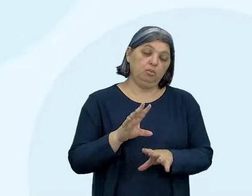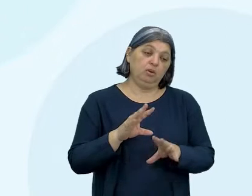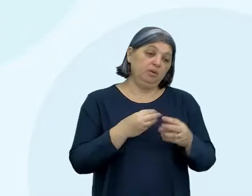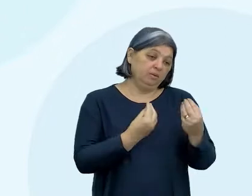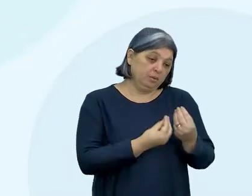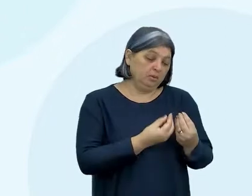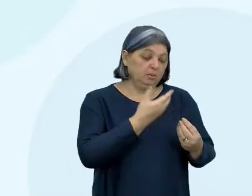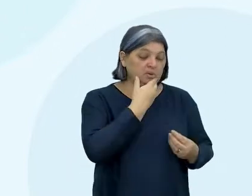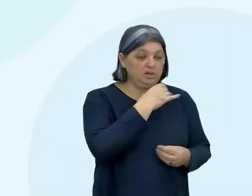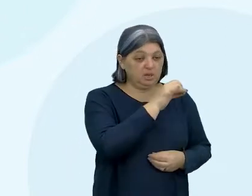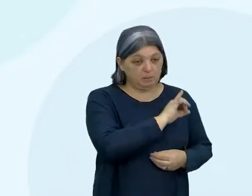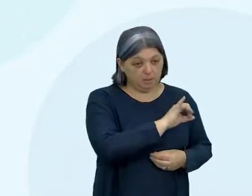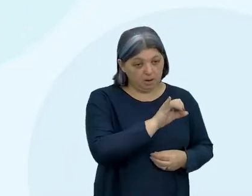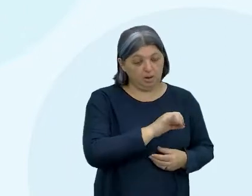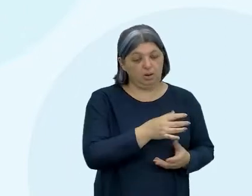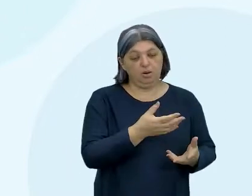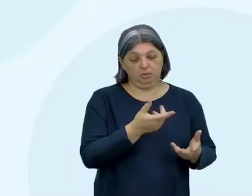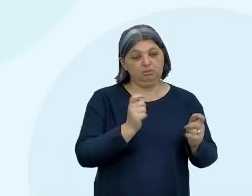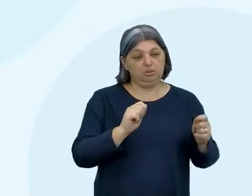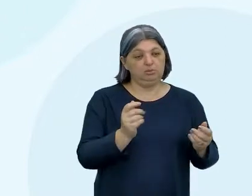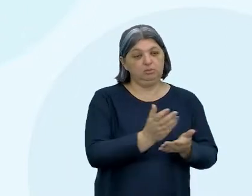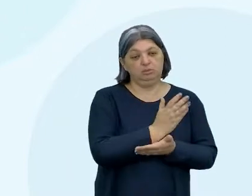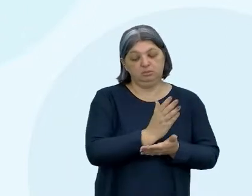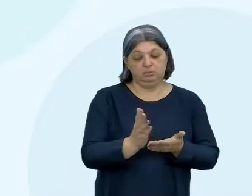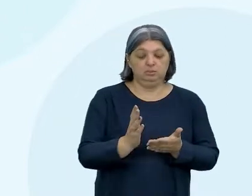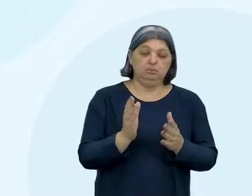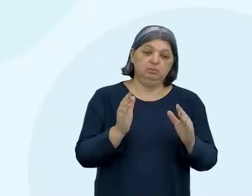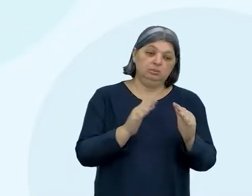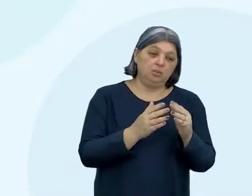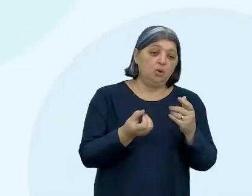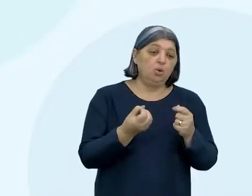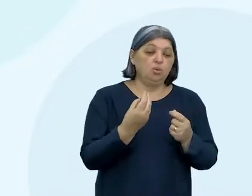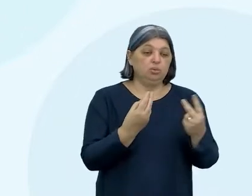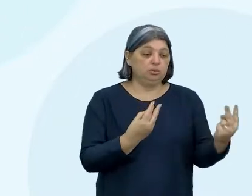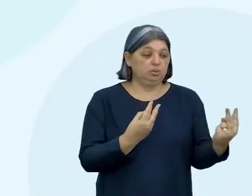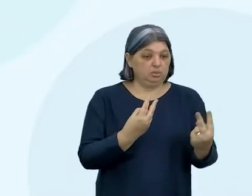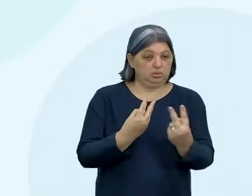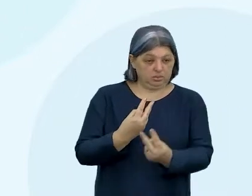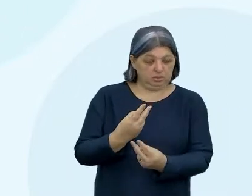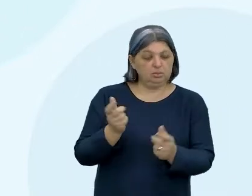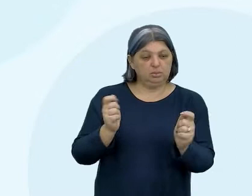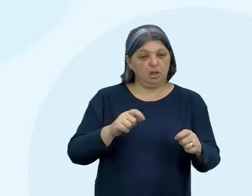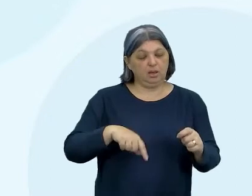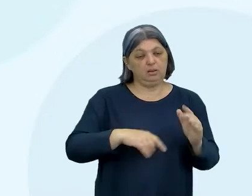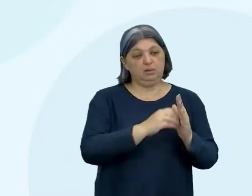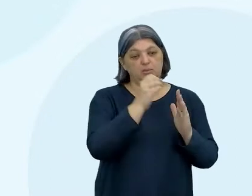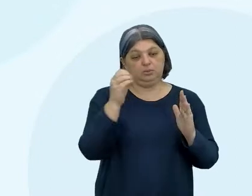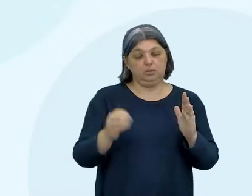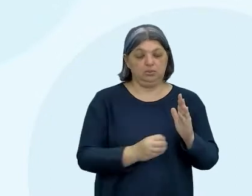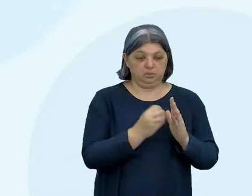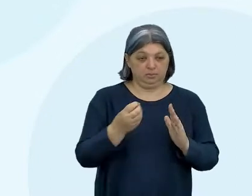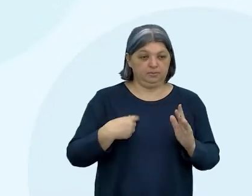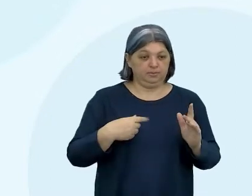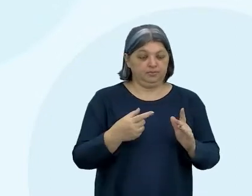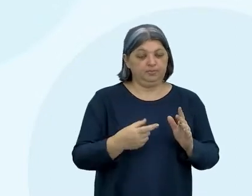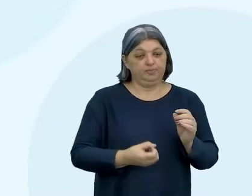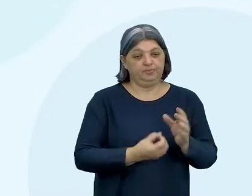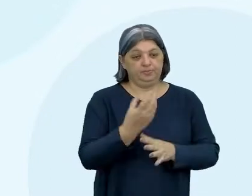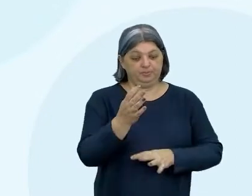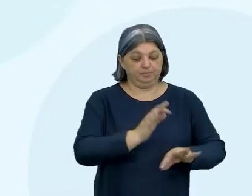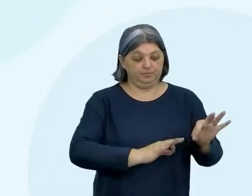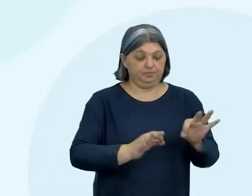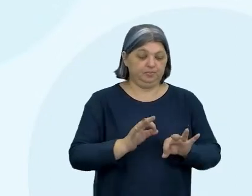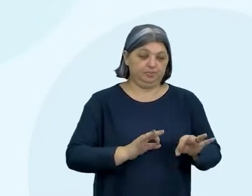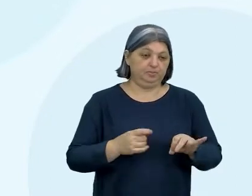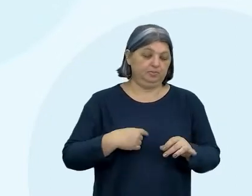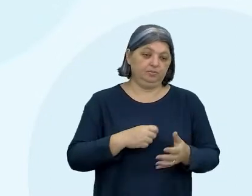com seus irmãos, se dividam ou se jogam em dupla. Aqui nos estúdios do Centro de Mídia, quando eu elaborei essa atividade,